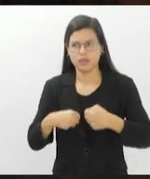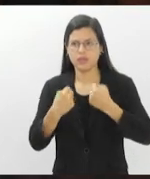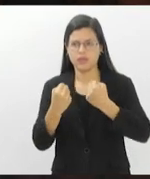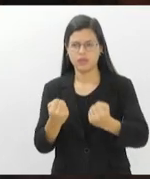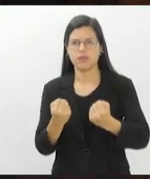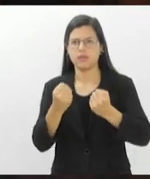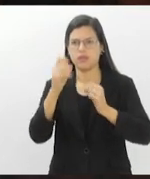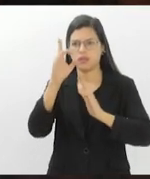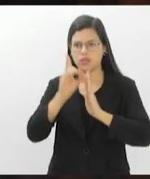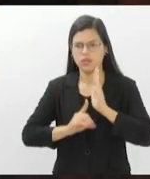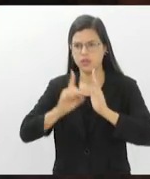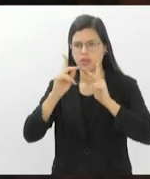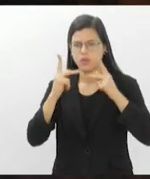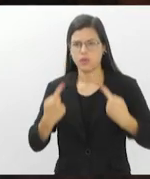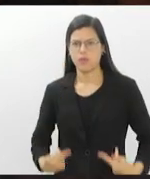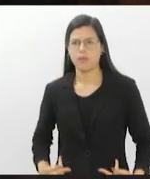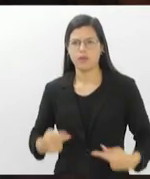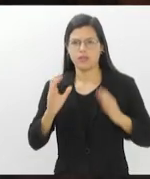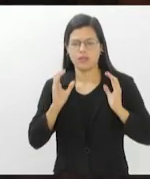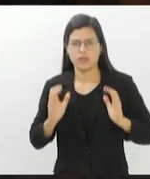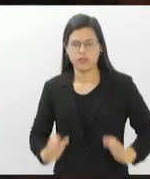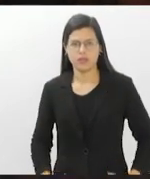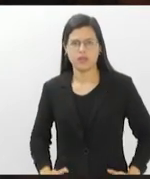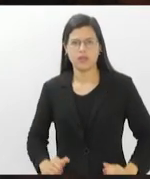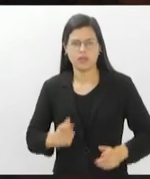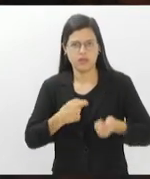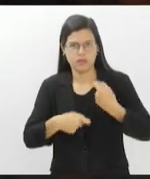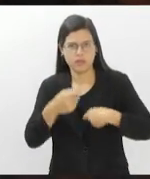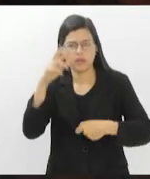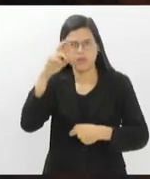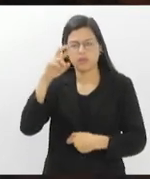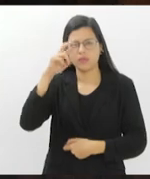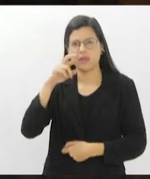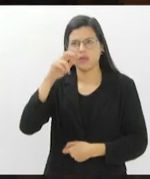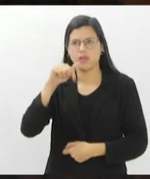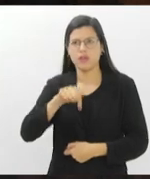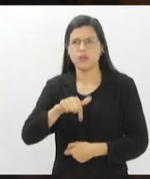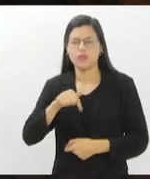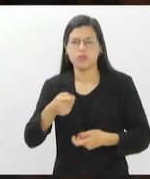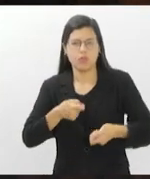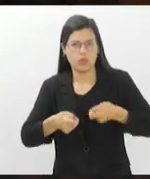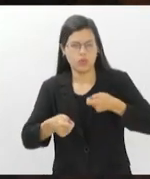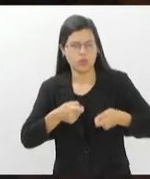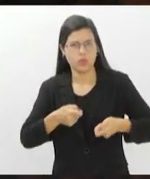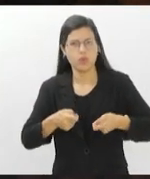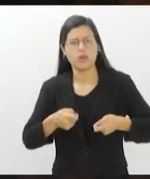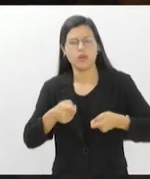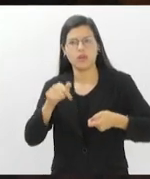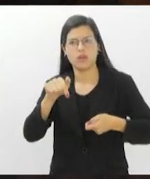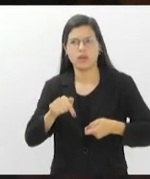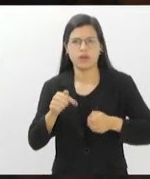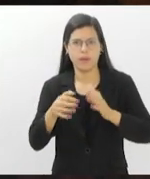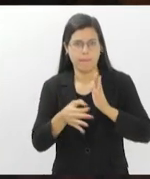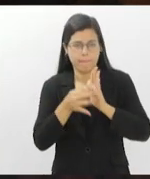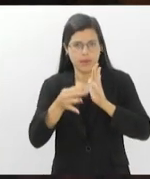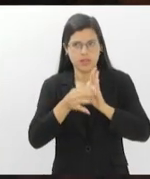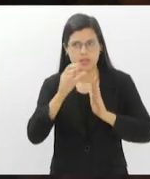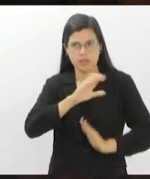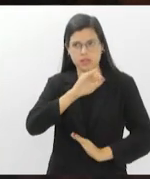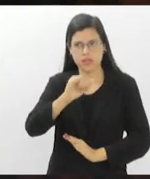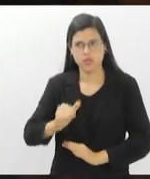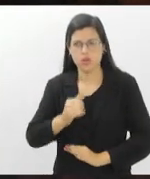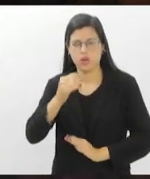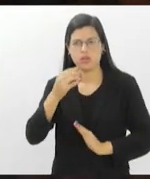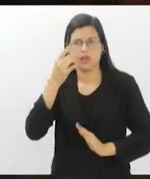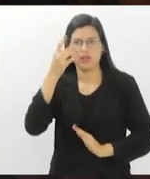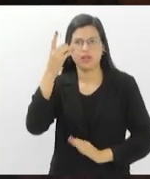dos direitos humanos, cidadania, de orçamento, fiscalização financeira e controle. Para emitir parecer pela Comissão de Constituição e Justiça, deputado